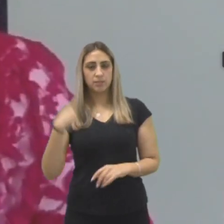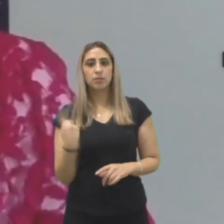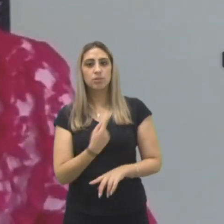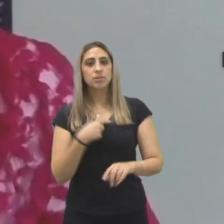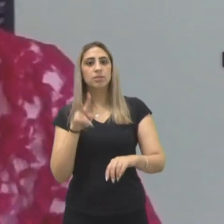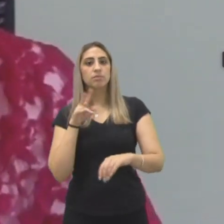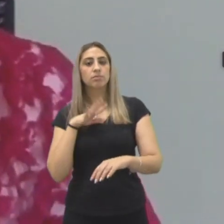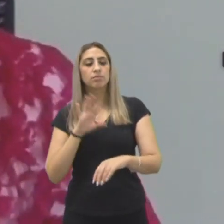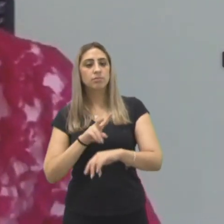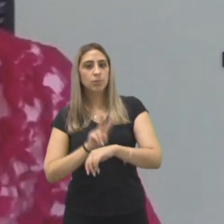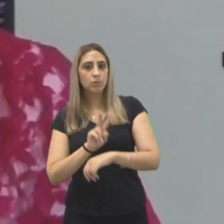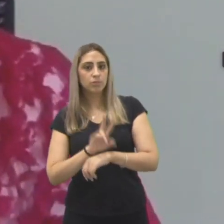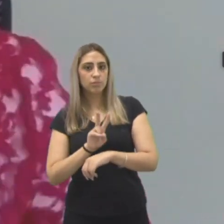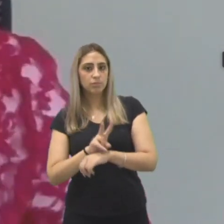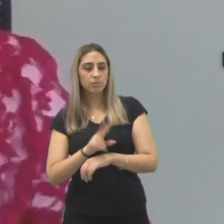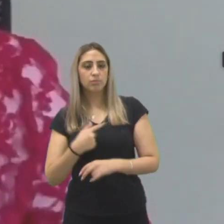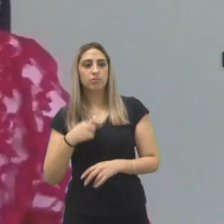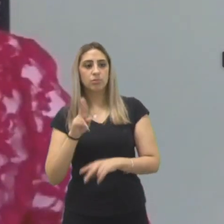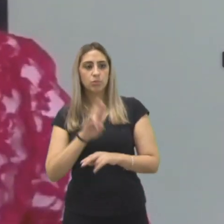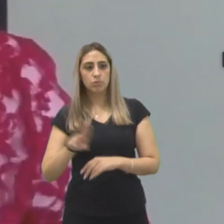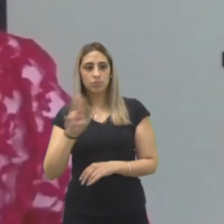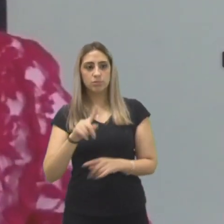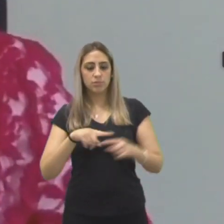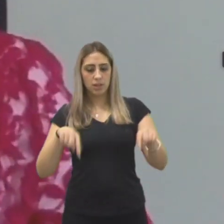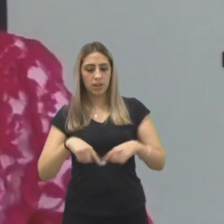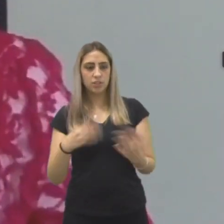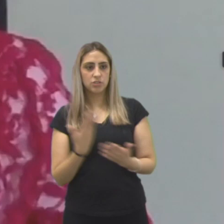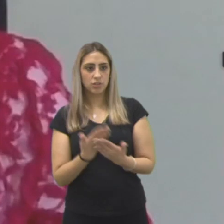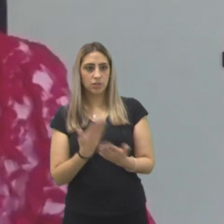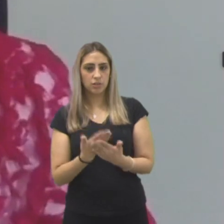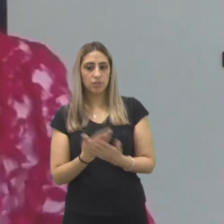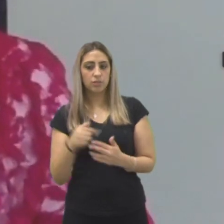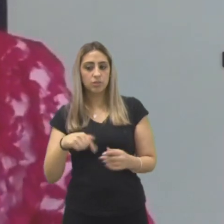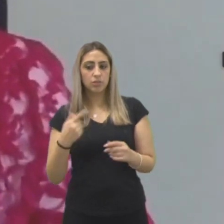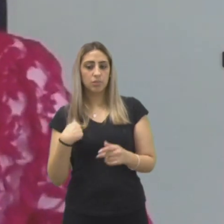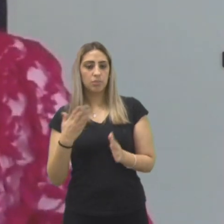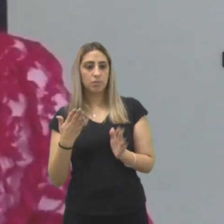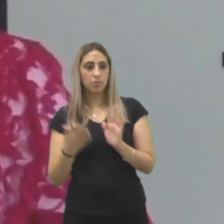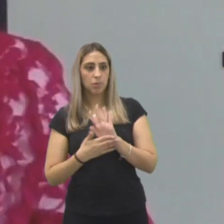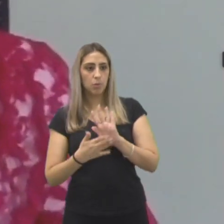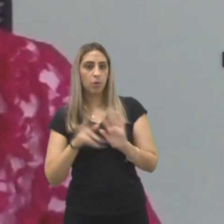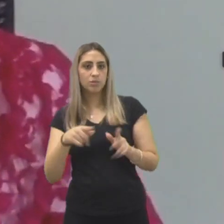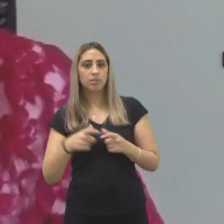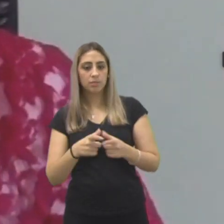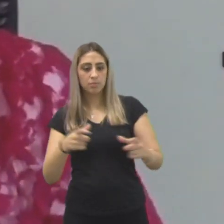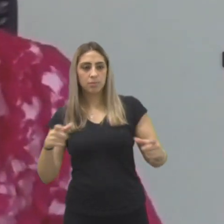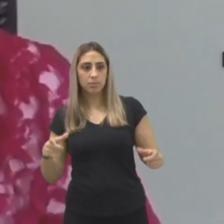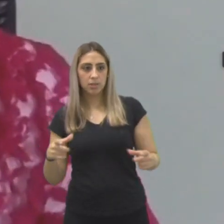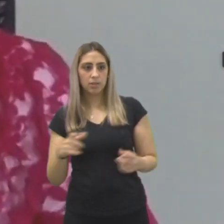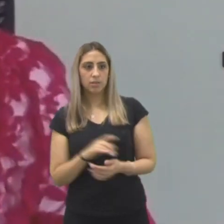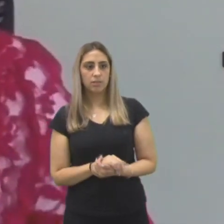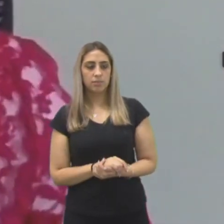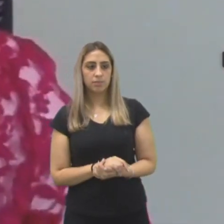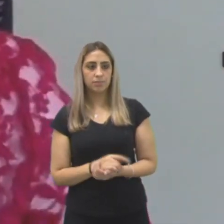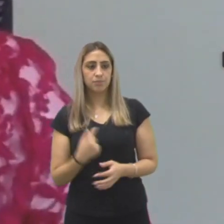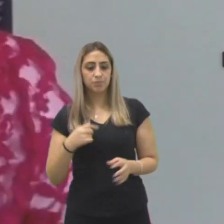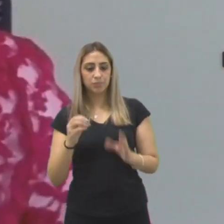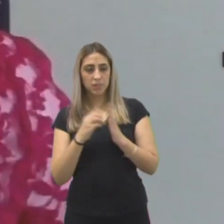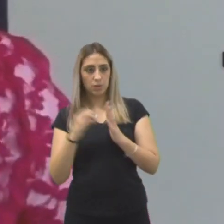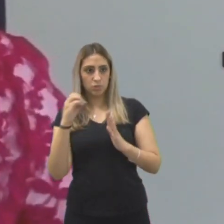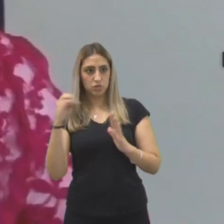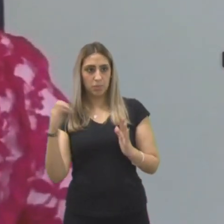uso do vídeo em sala de aula. Hoje, a nossa proposta é ampliar também o recurso didático do uso de vídeos, mas